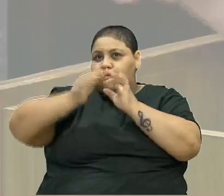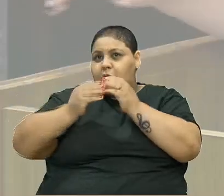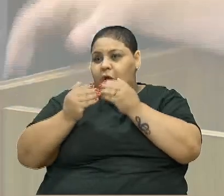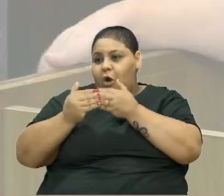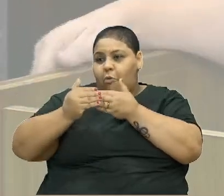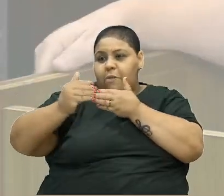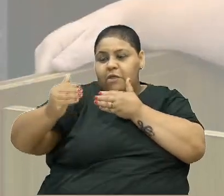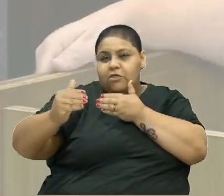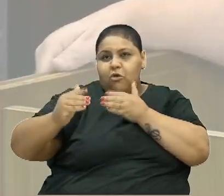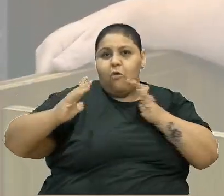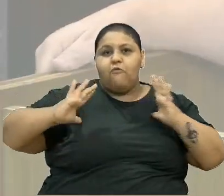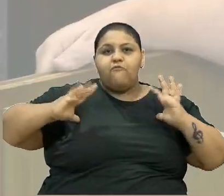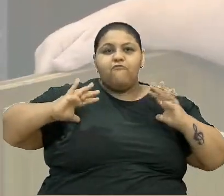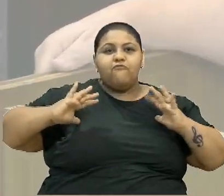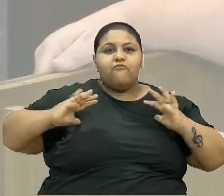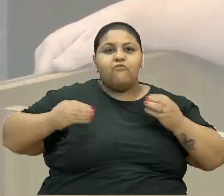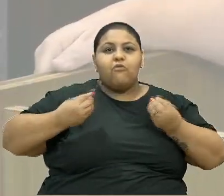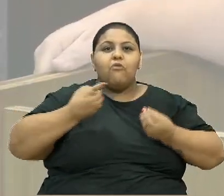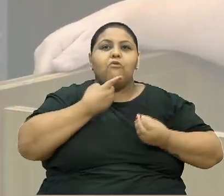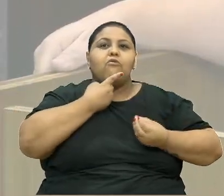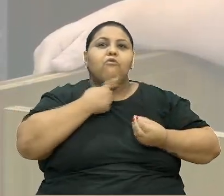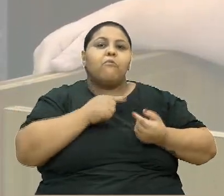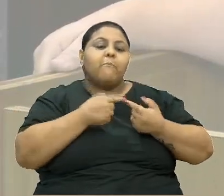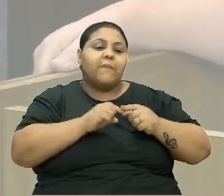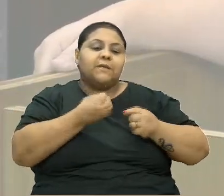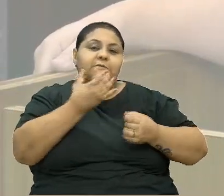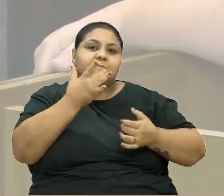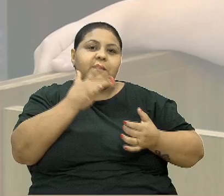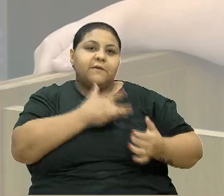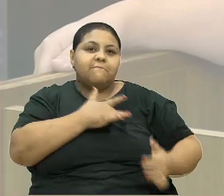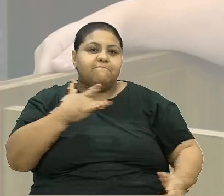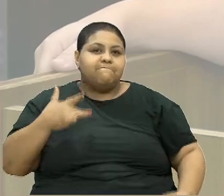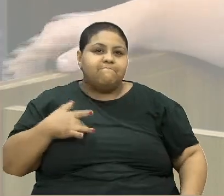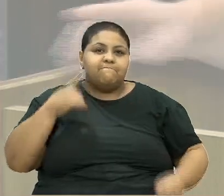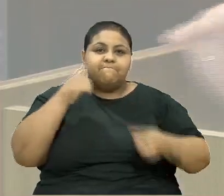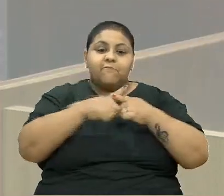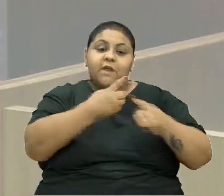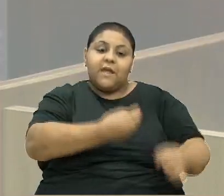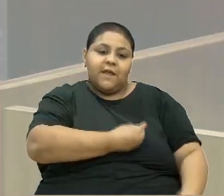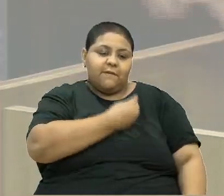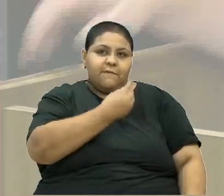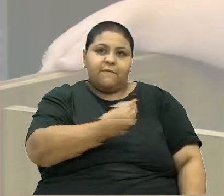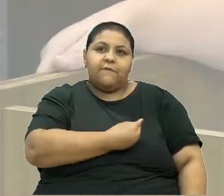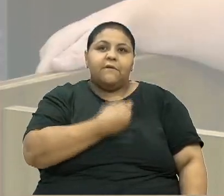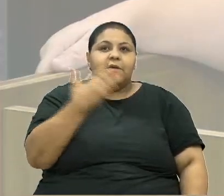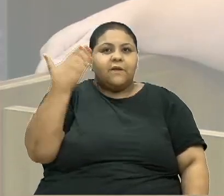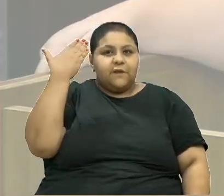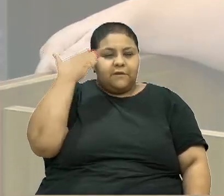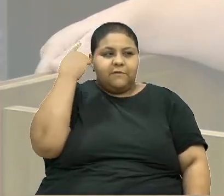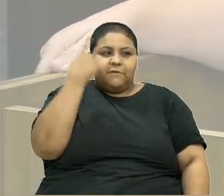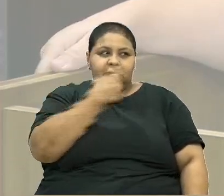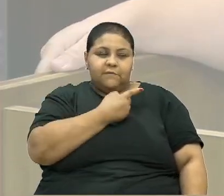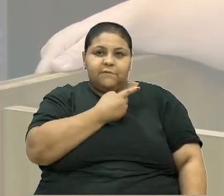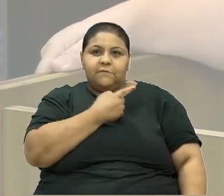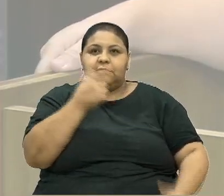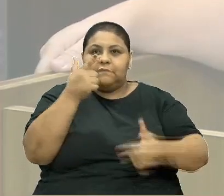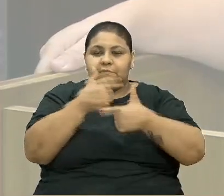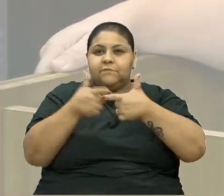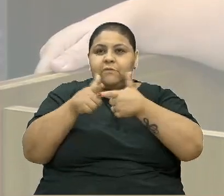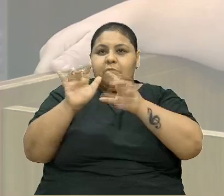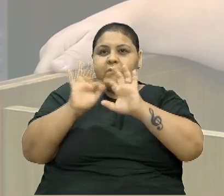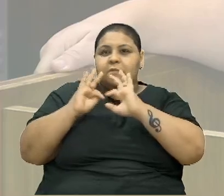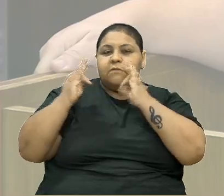queria estar de feriadão, mas passando bem de saúde, porque a saúde na vida das pessoas, e eu sei que o senhor está com problema na